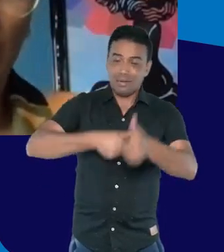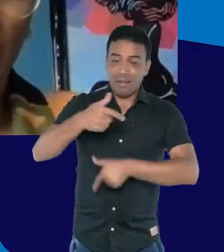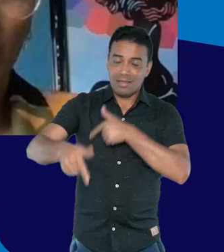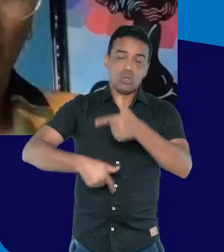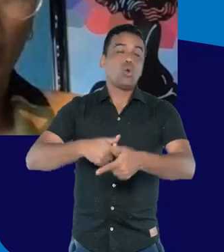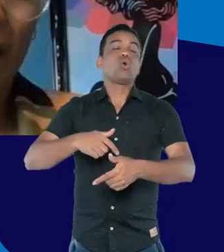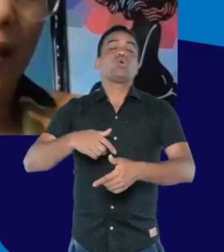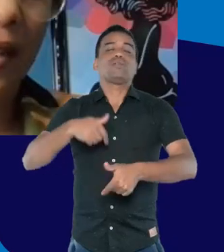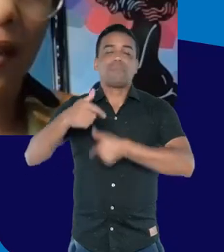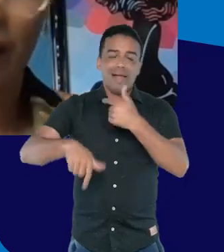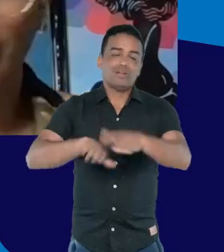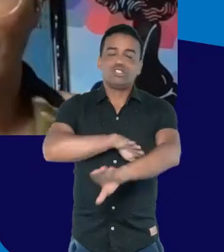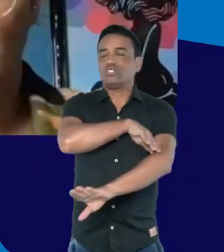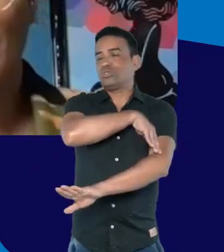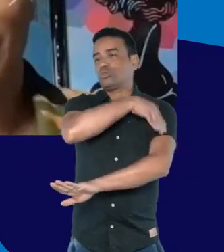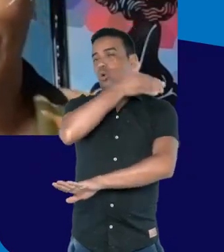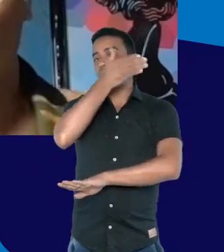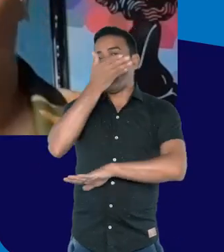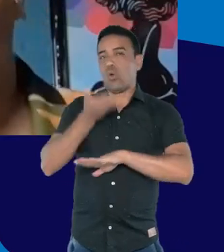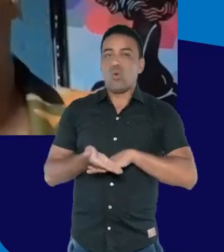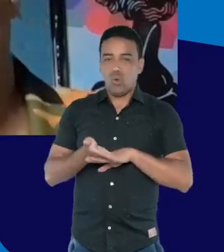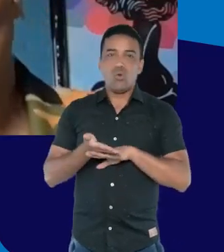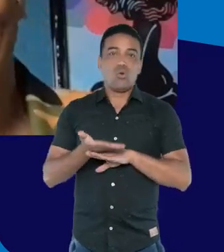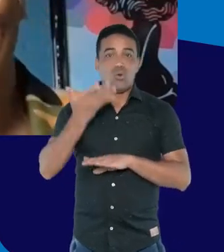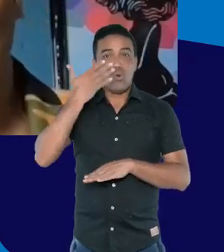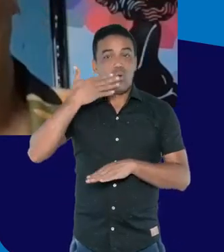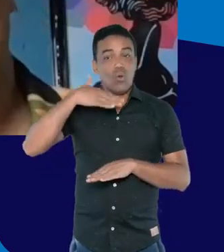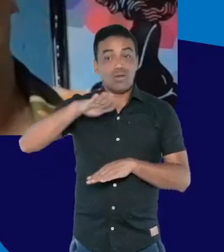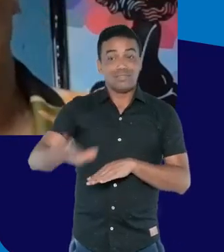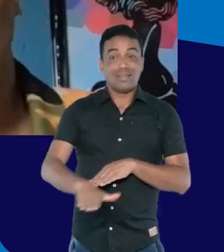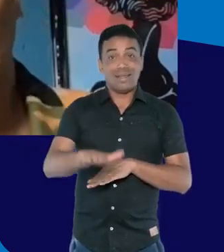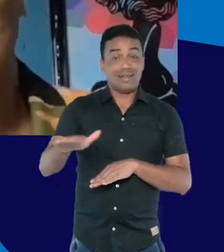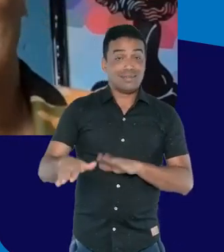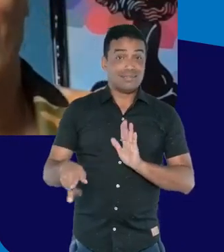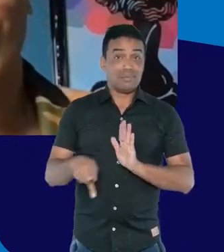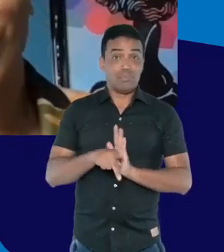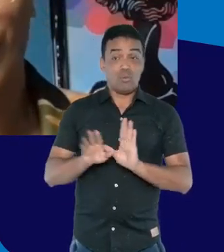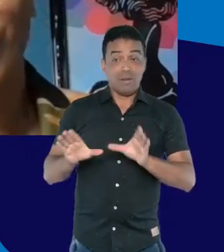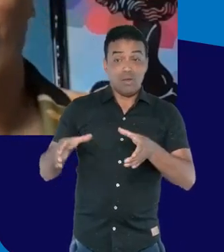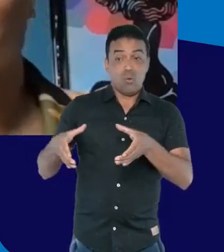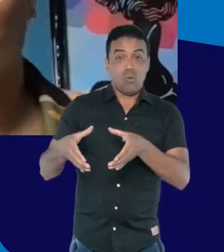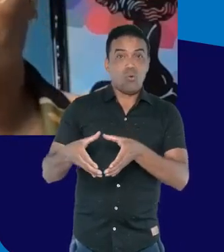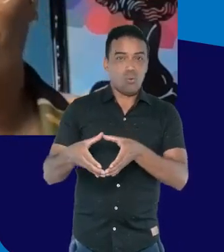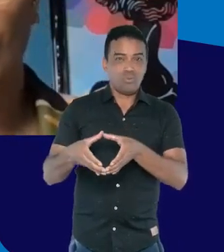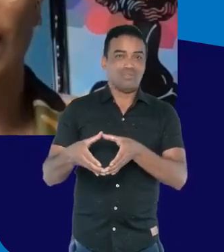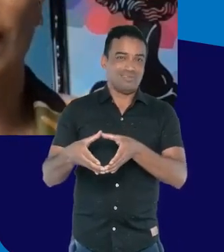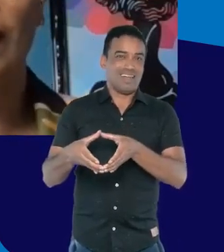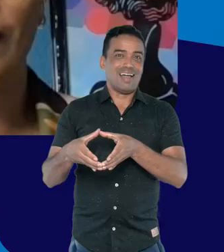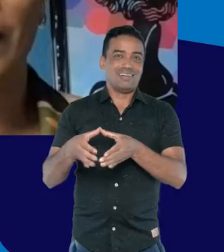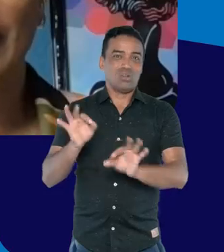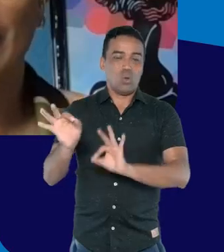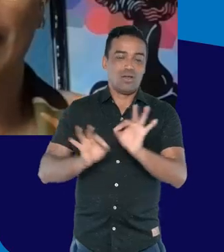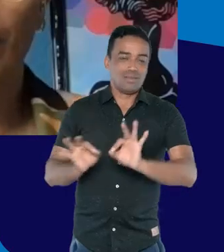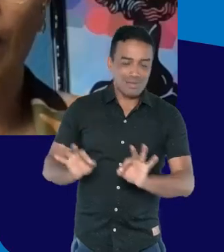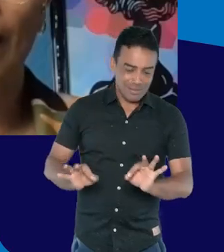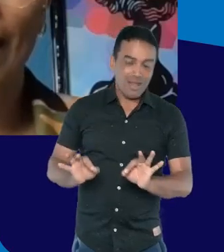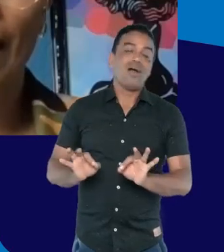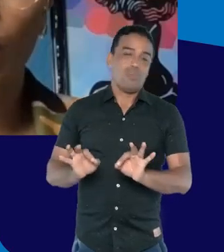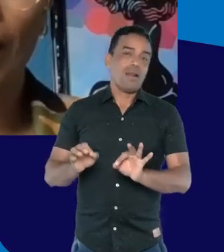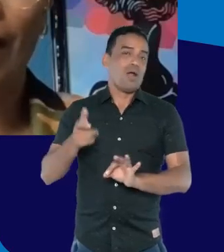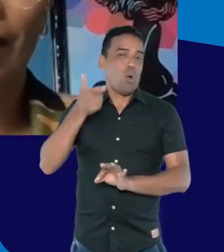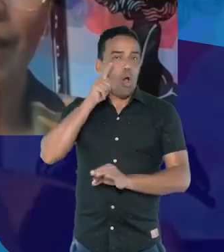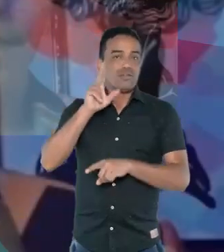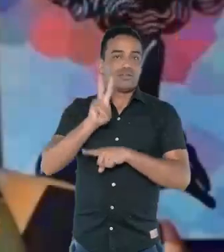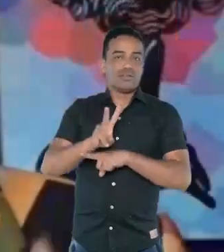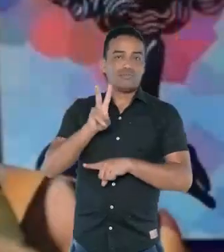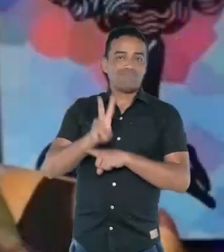cedo, e as crianças, enfim, ou são cuidadas ali pela própria comunidade ou se organizam. Então, eu criei